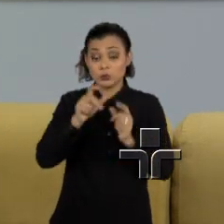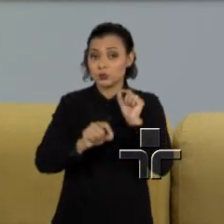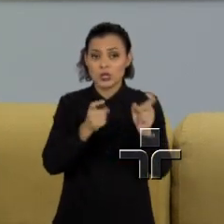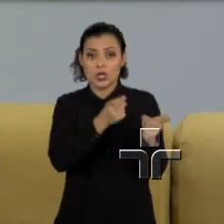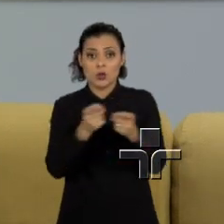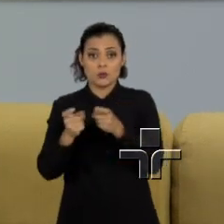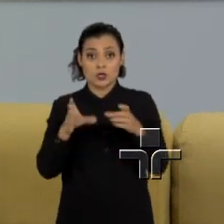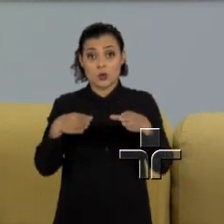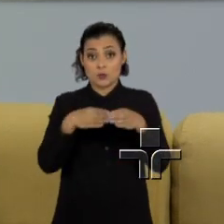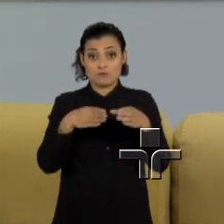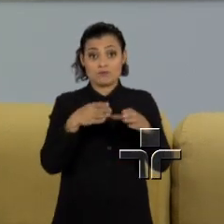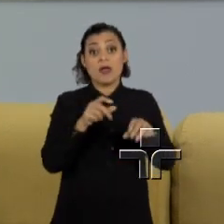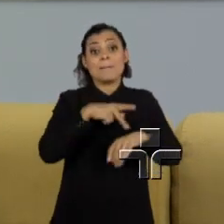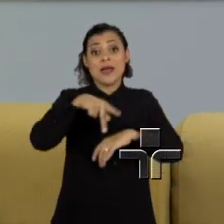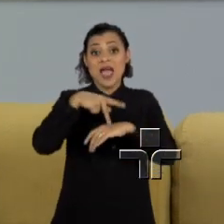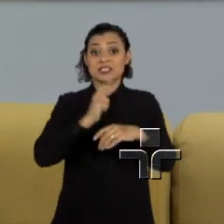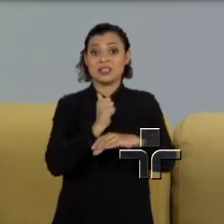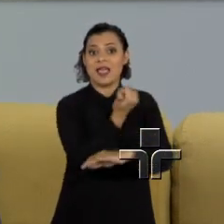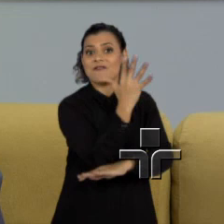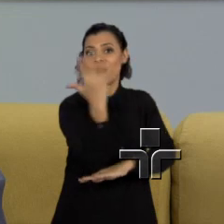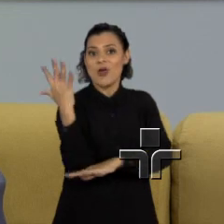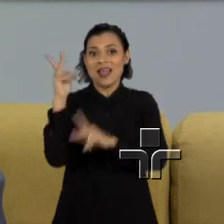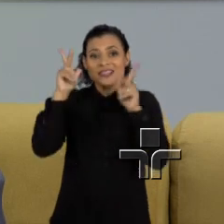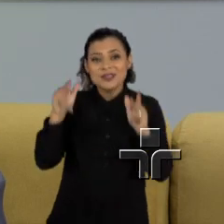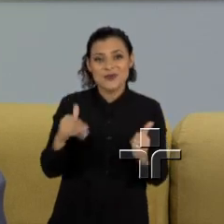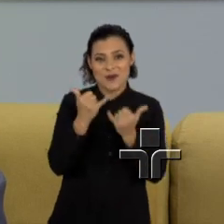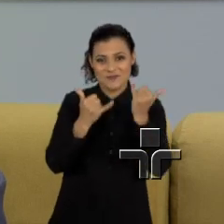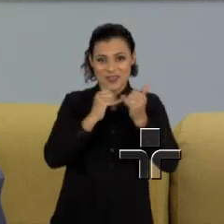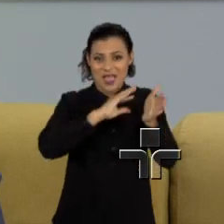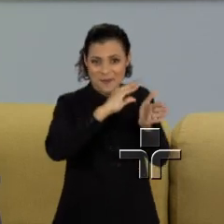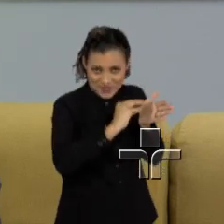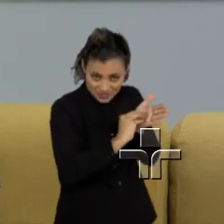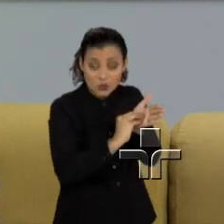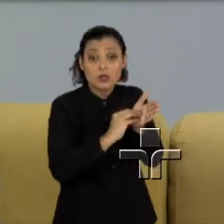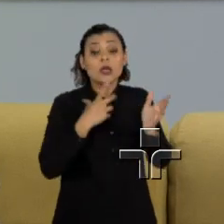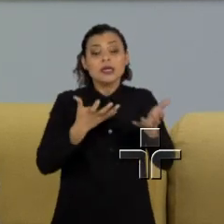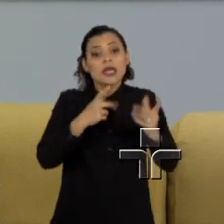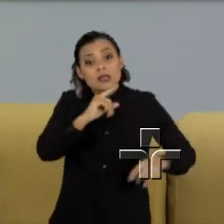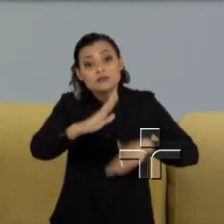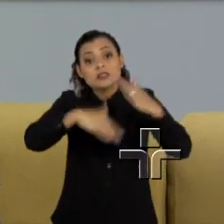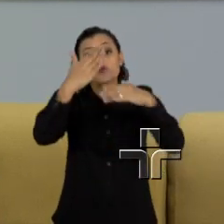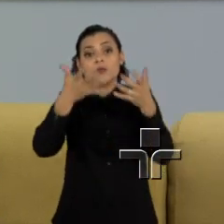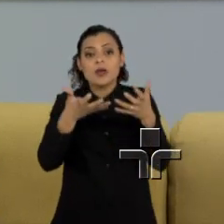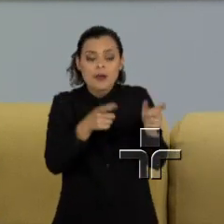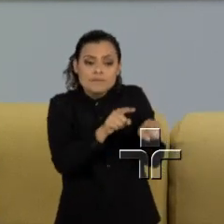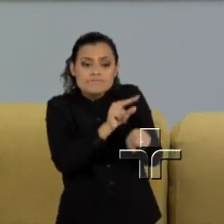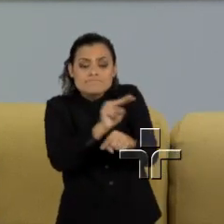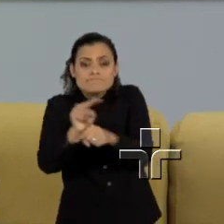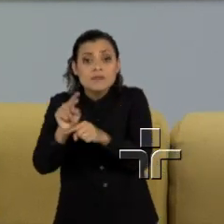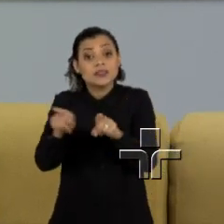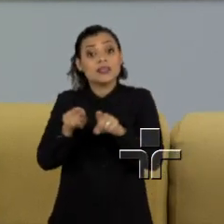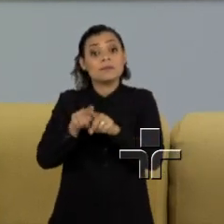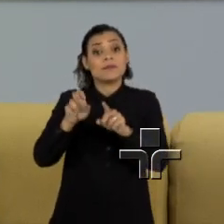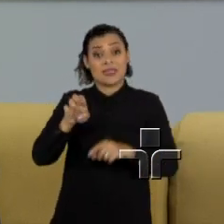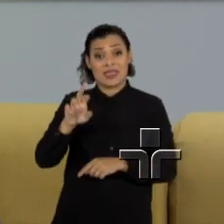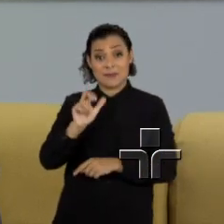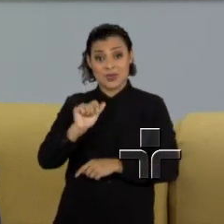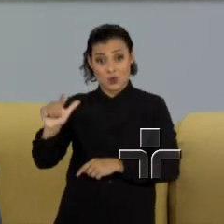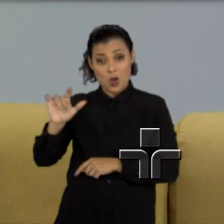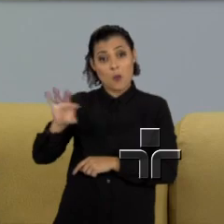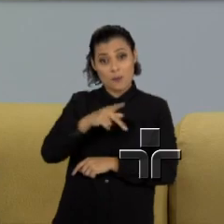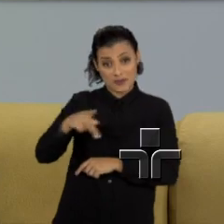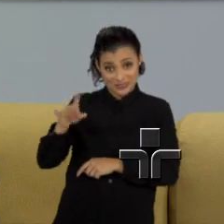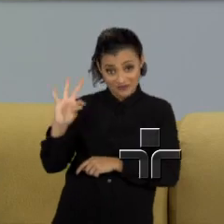países amazônicos para tratar de projetos de desenvolvimento e discutir as declarações do presidente francês, Emmanuel Macron,